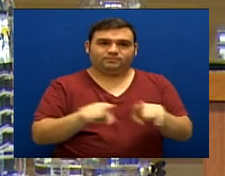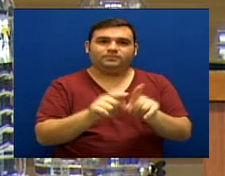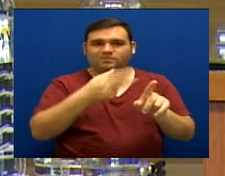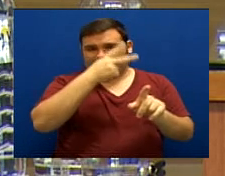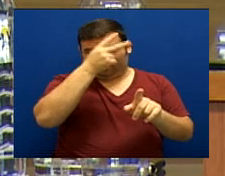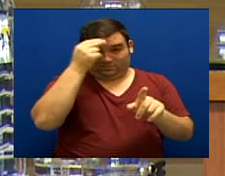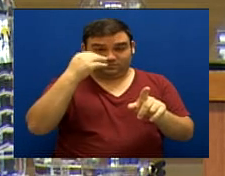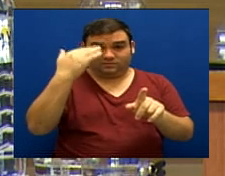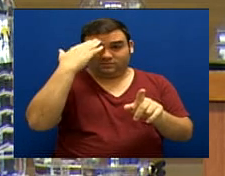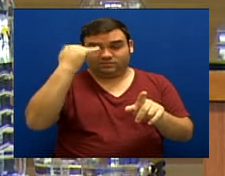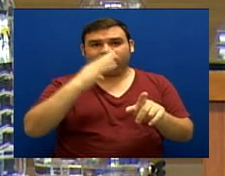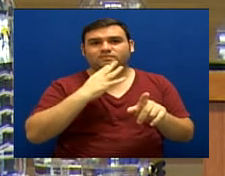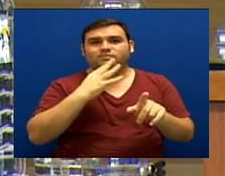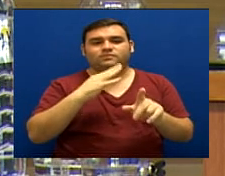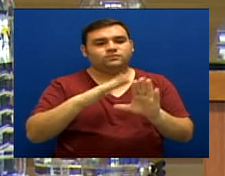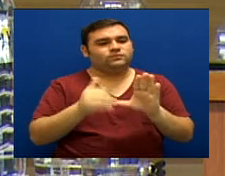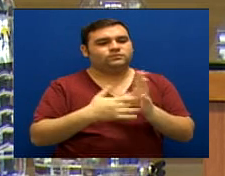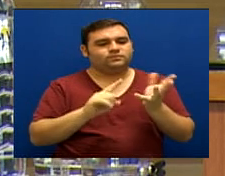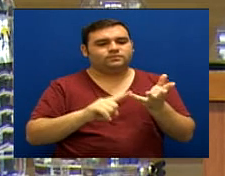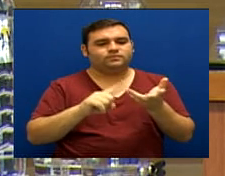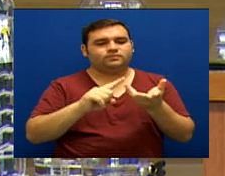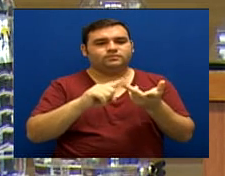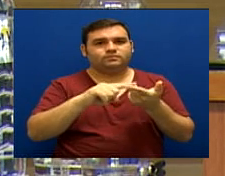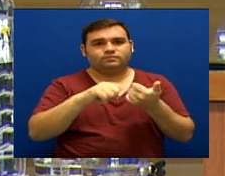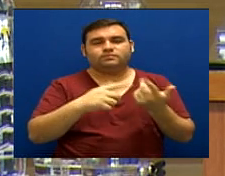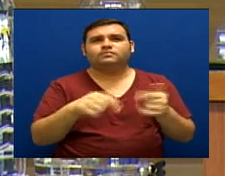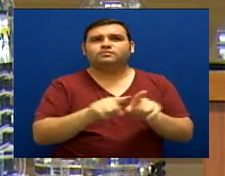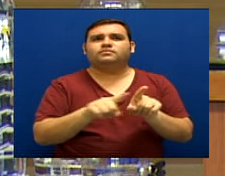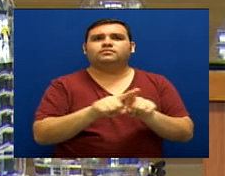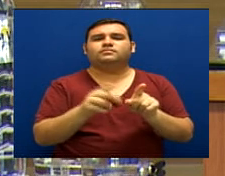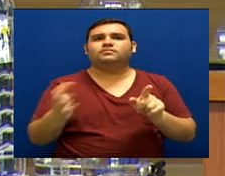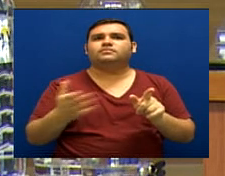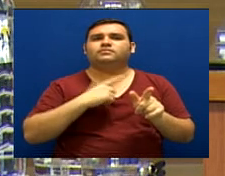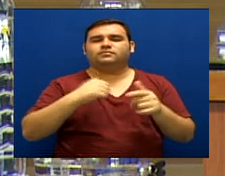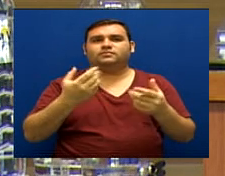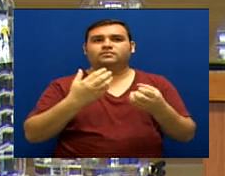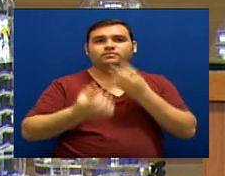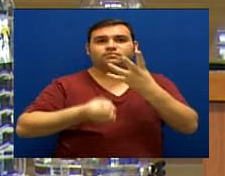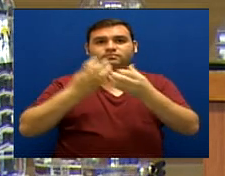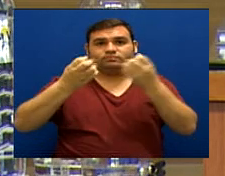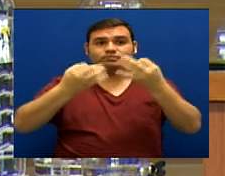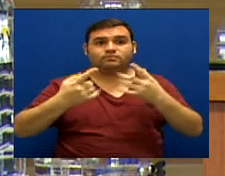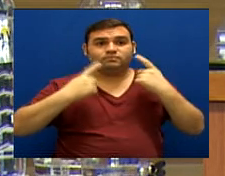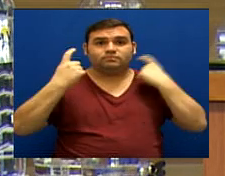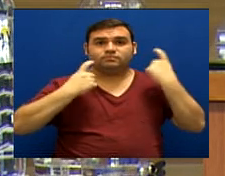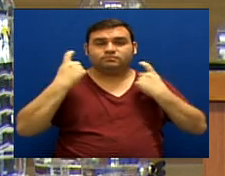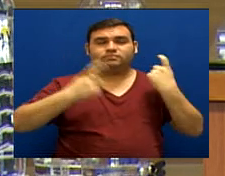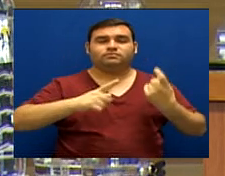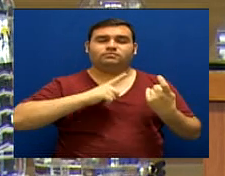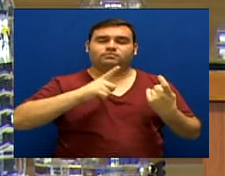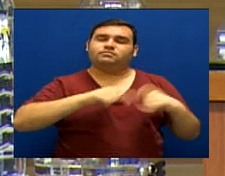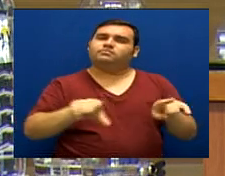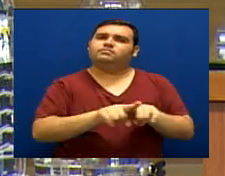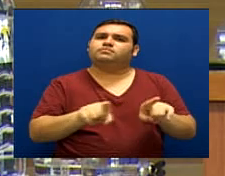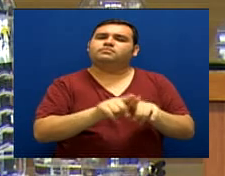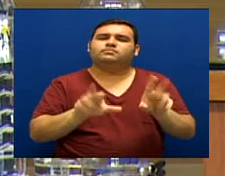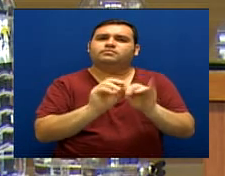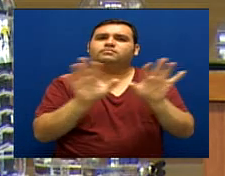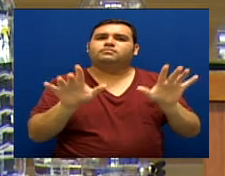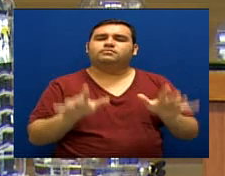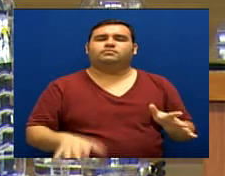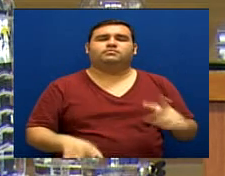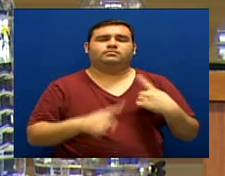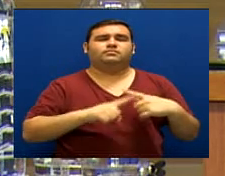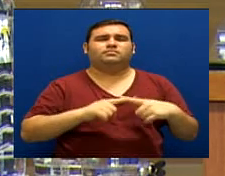prefeito está sendo dessas situações ele está inclusive me confessou que está bastante preocupado e e logicamente